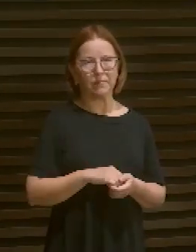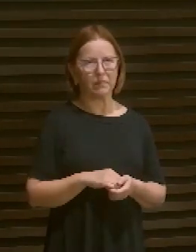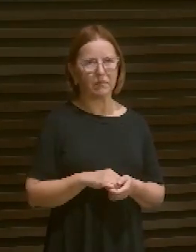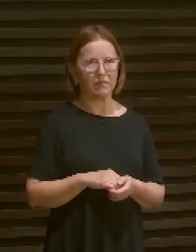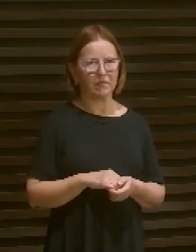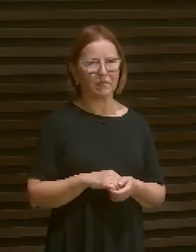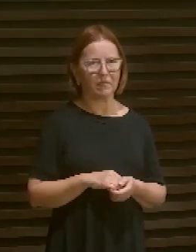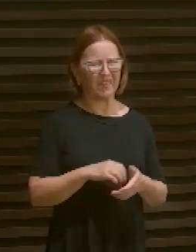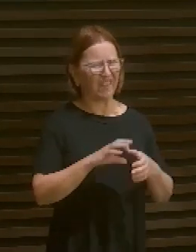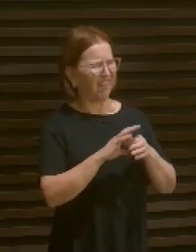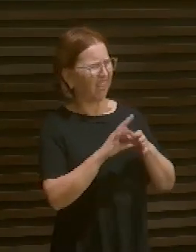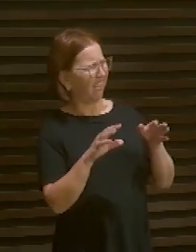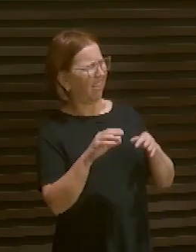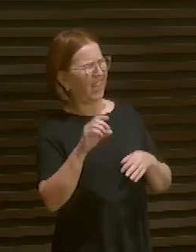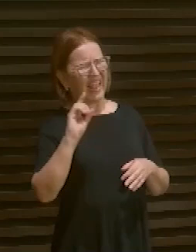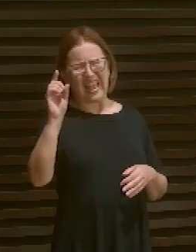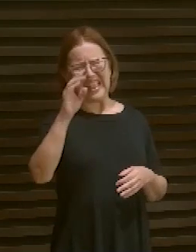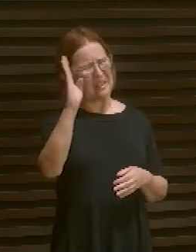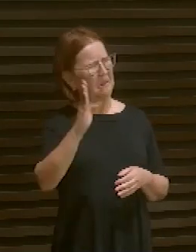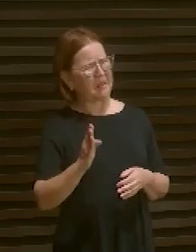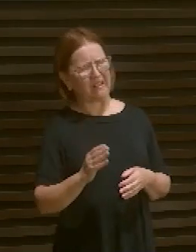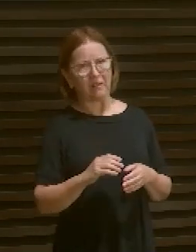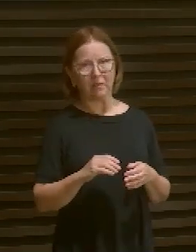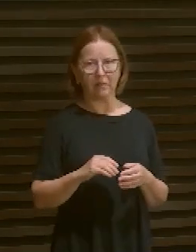Deixa isso, Deus é brasileiro.